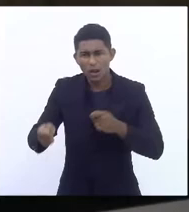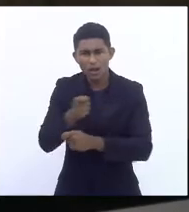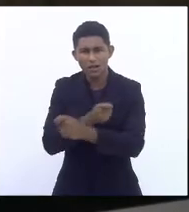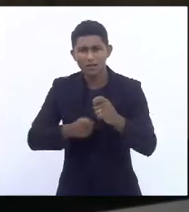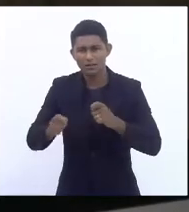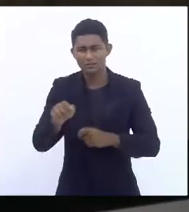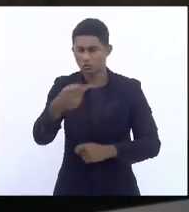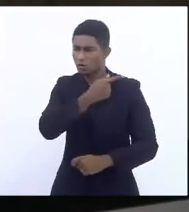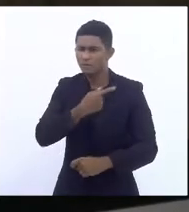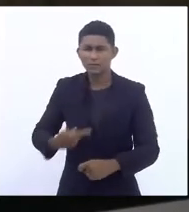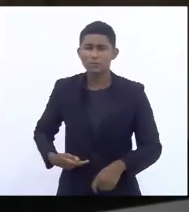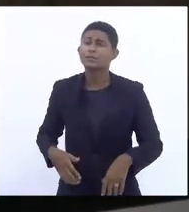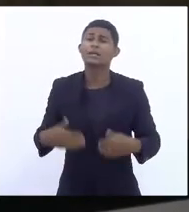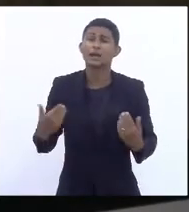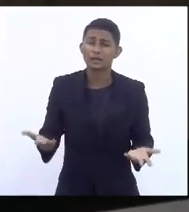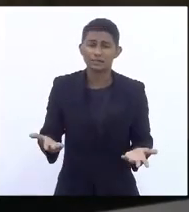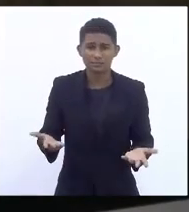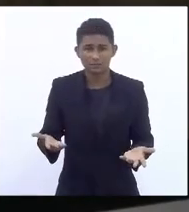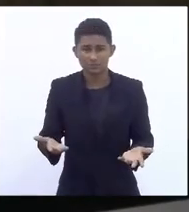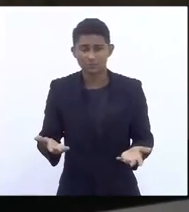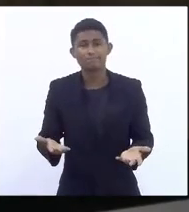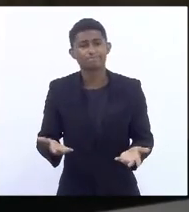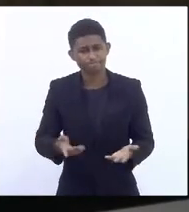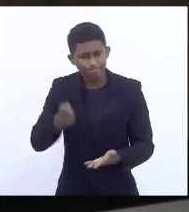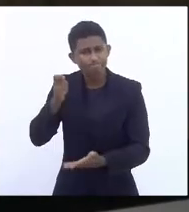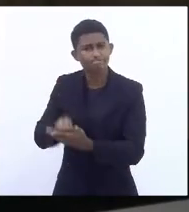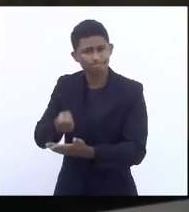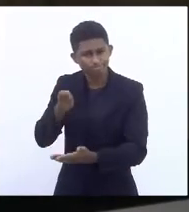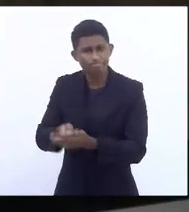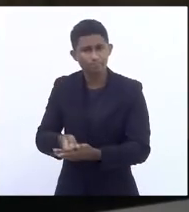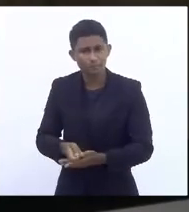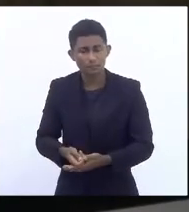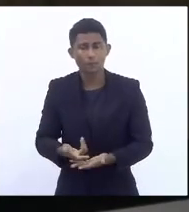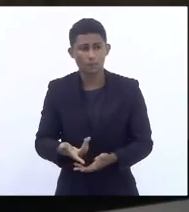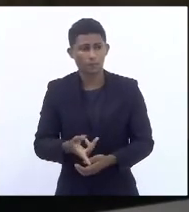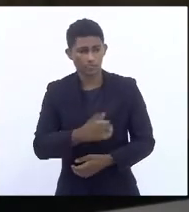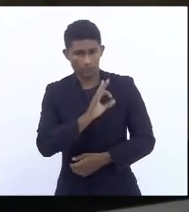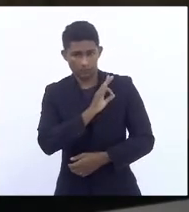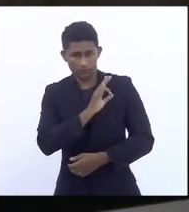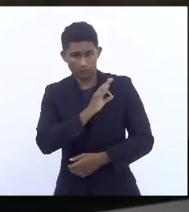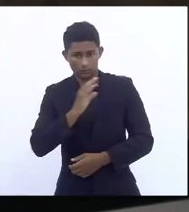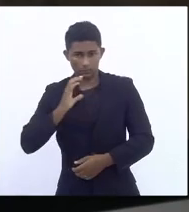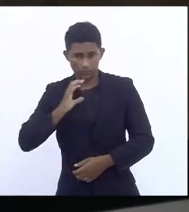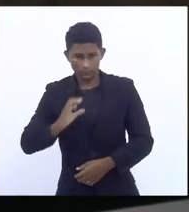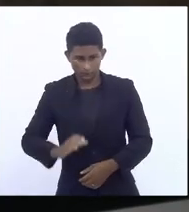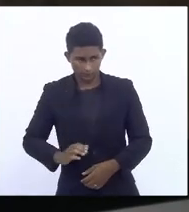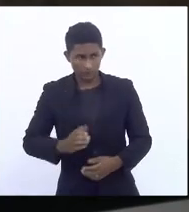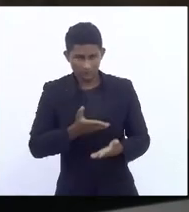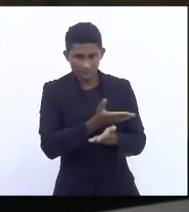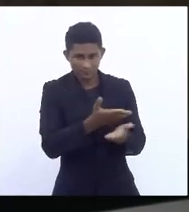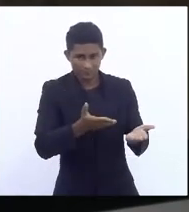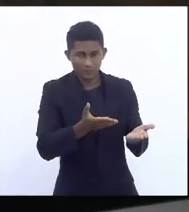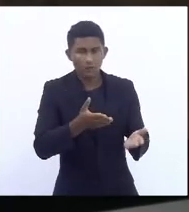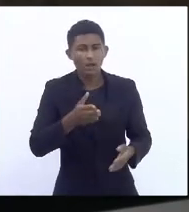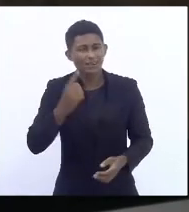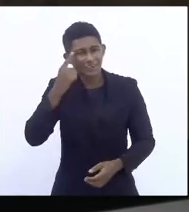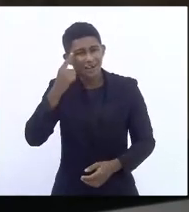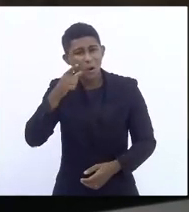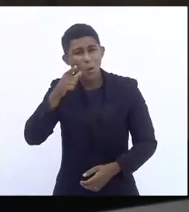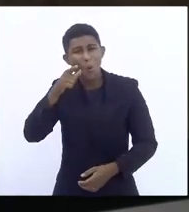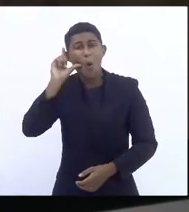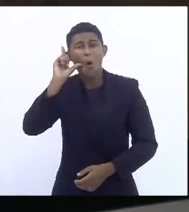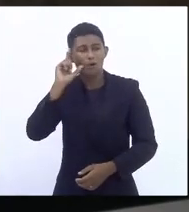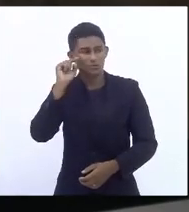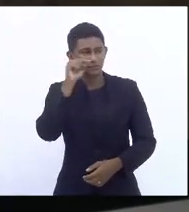com o governador do Estado. No entendimento dos policiais civis, firmado ontem na Assembleia que